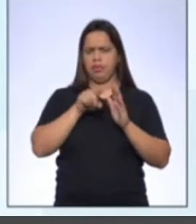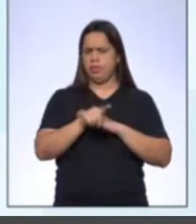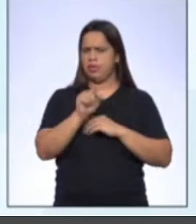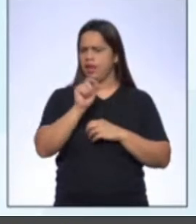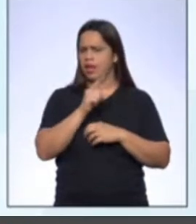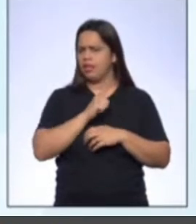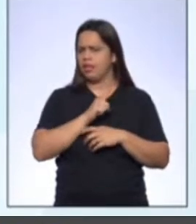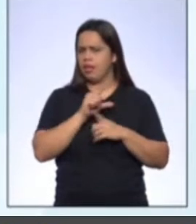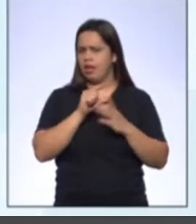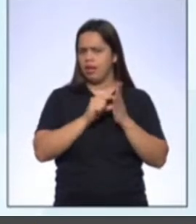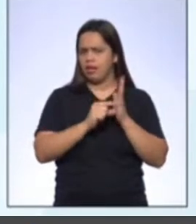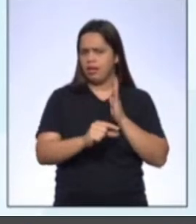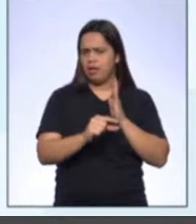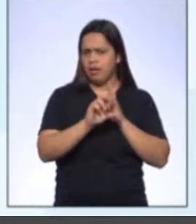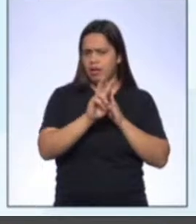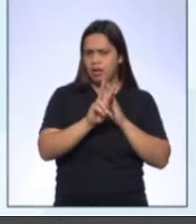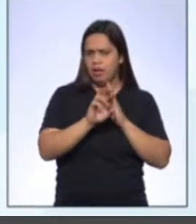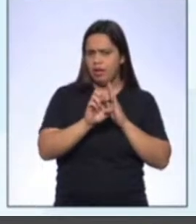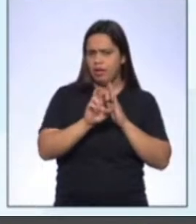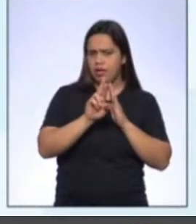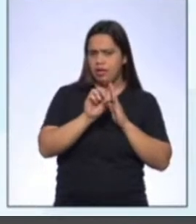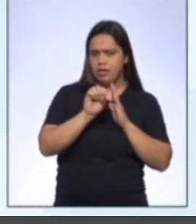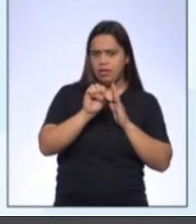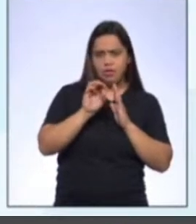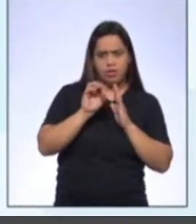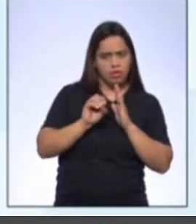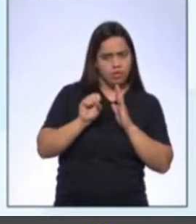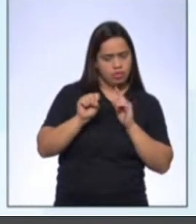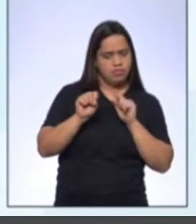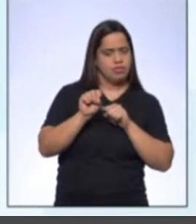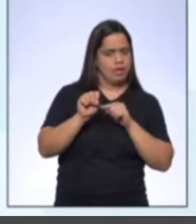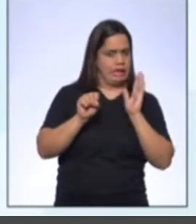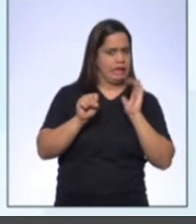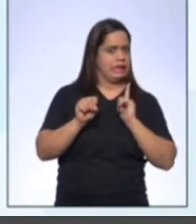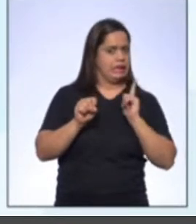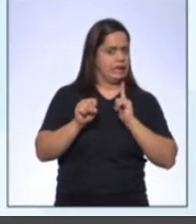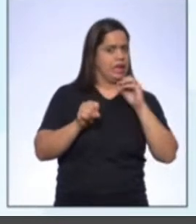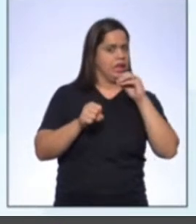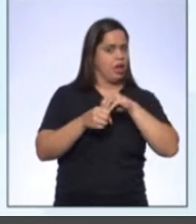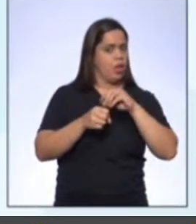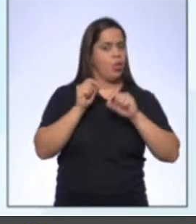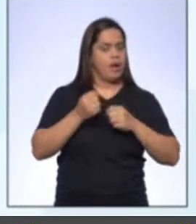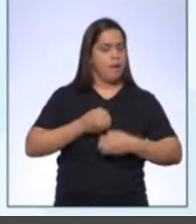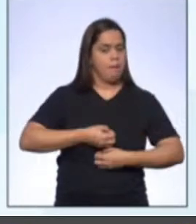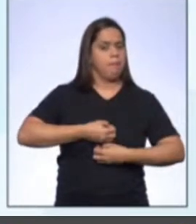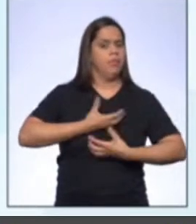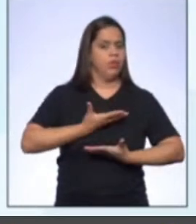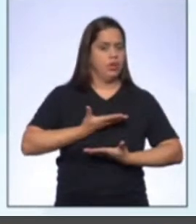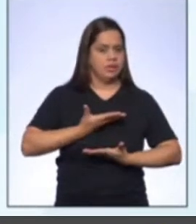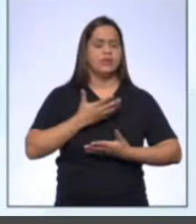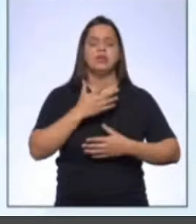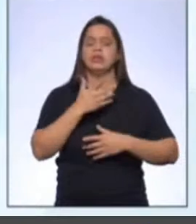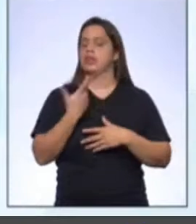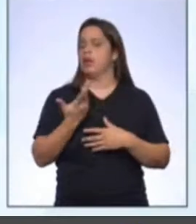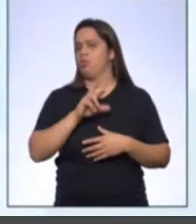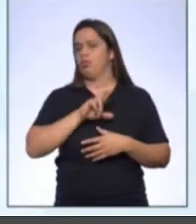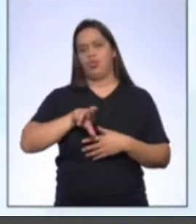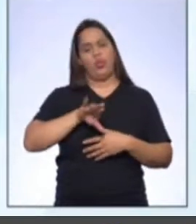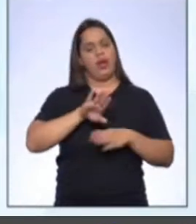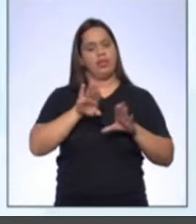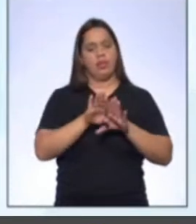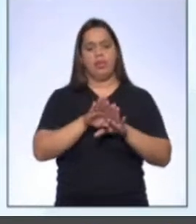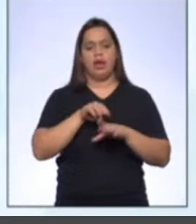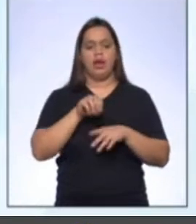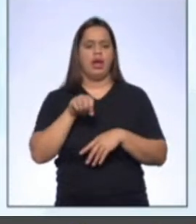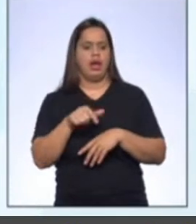verso? É conta? Você sabe que é poesia, né? Então não pode ser essa também. A gente tem a